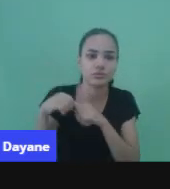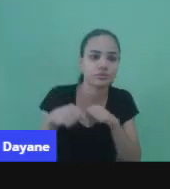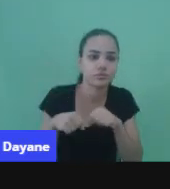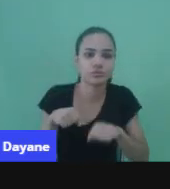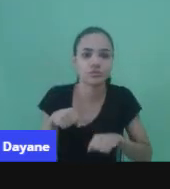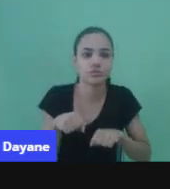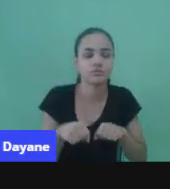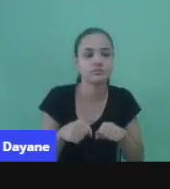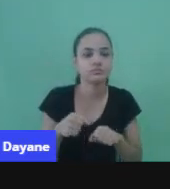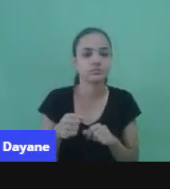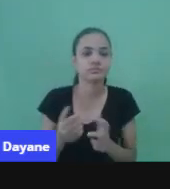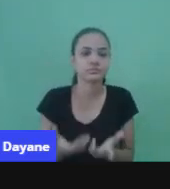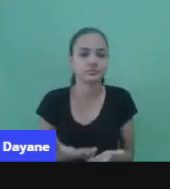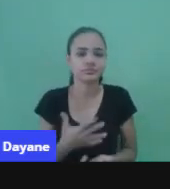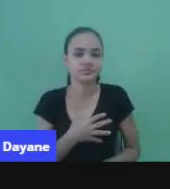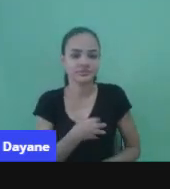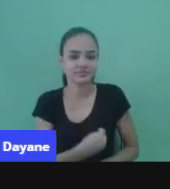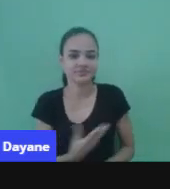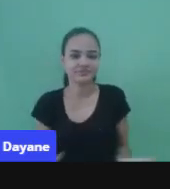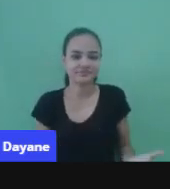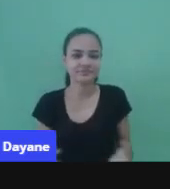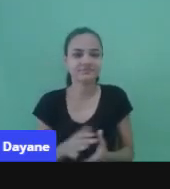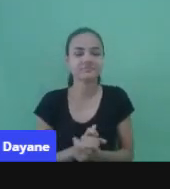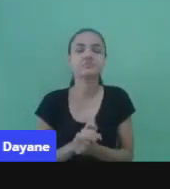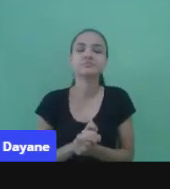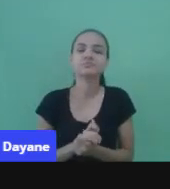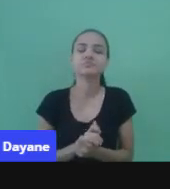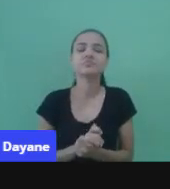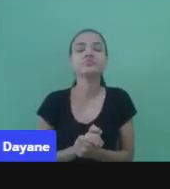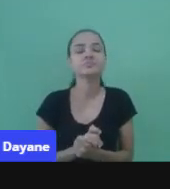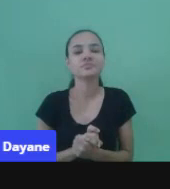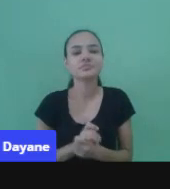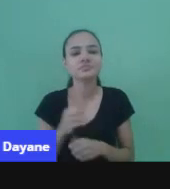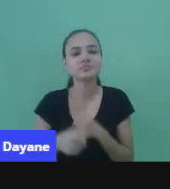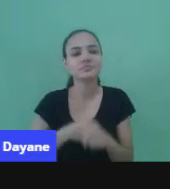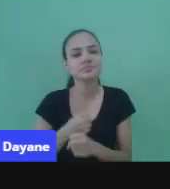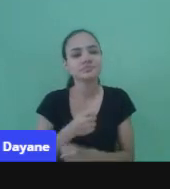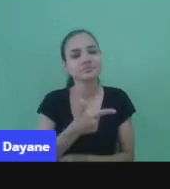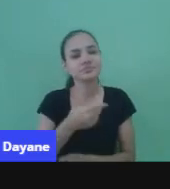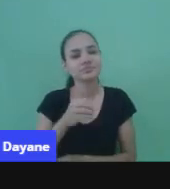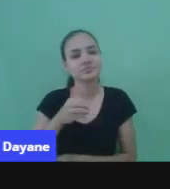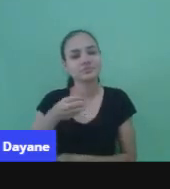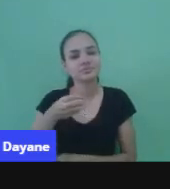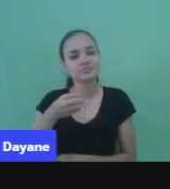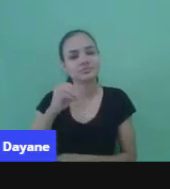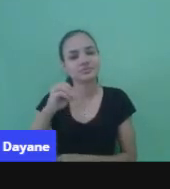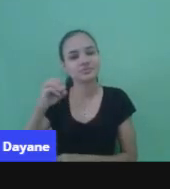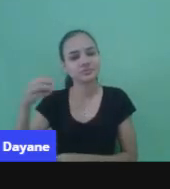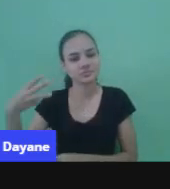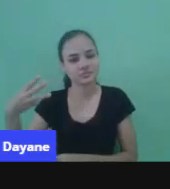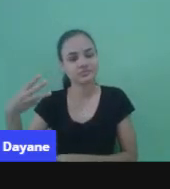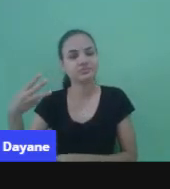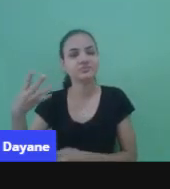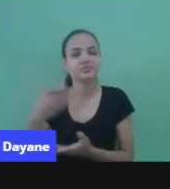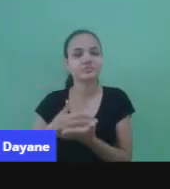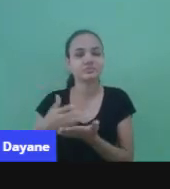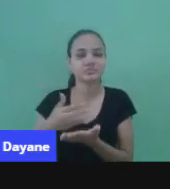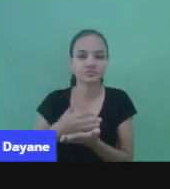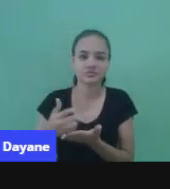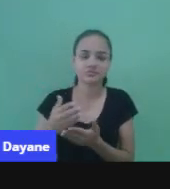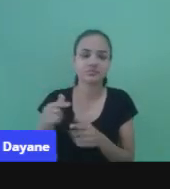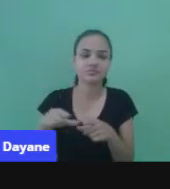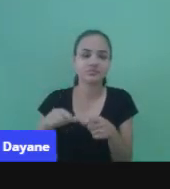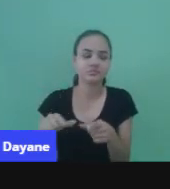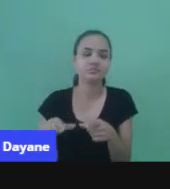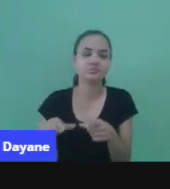tamanduá-bandeira em 2013, no Pantanal, mas esse estudo, diferente do programa de conservação do tatu canastra, ele foca muito